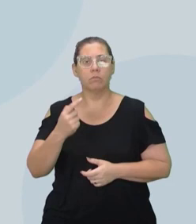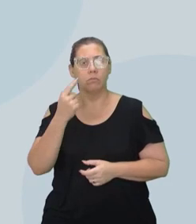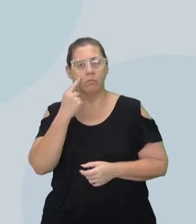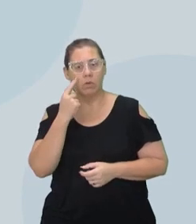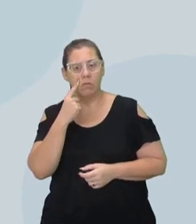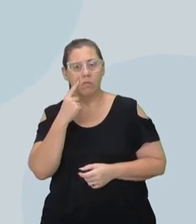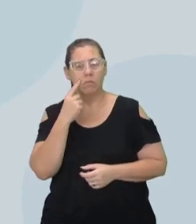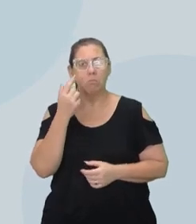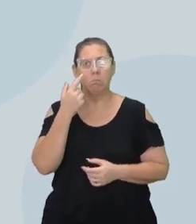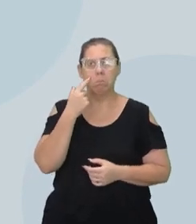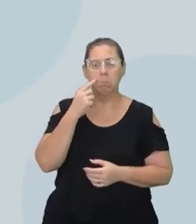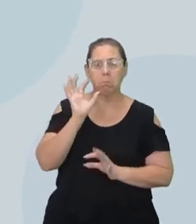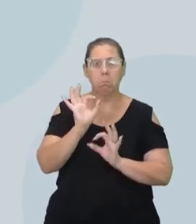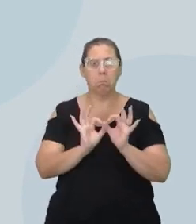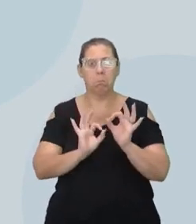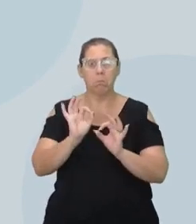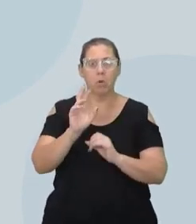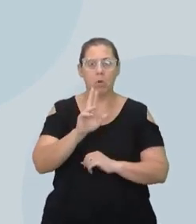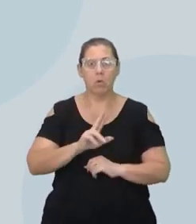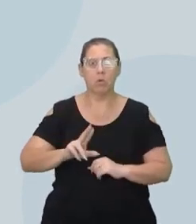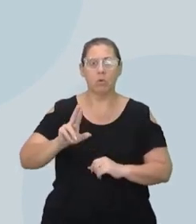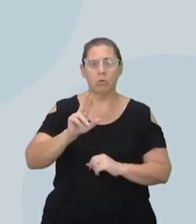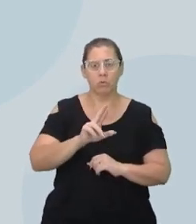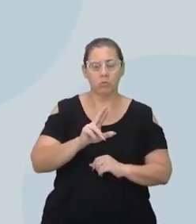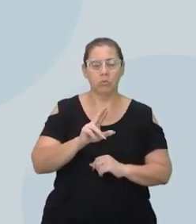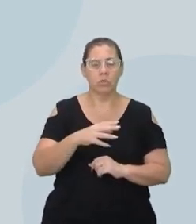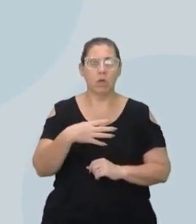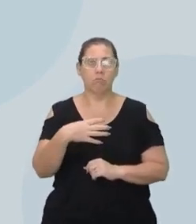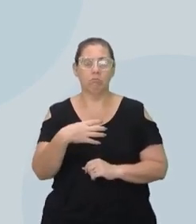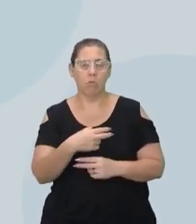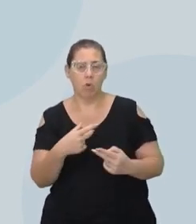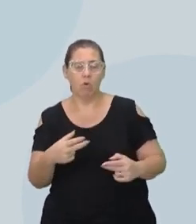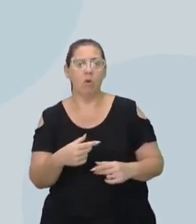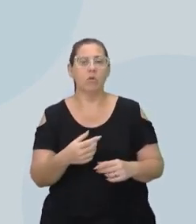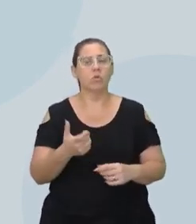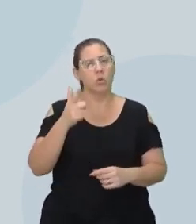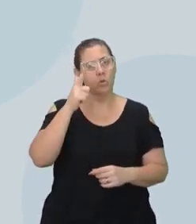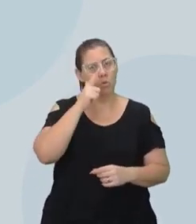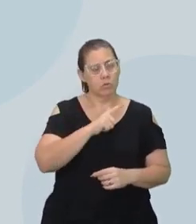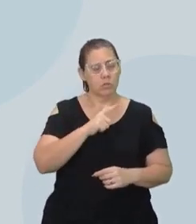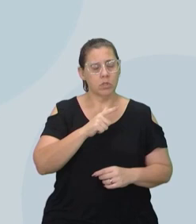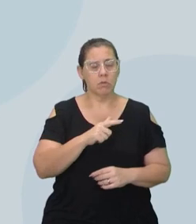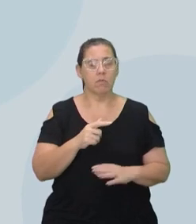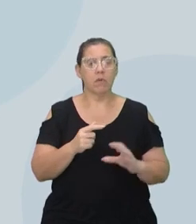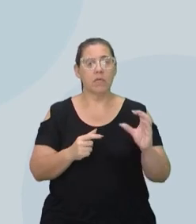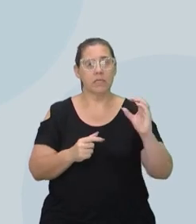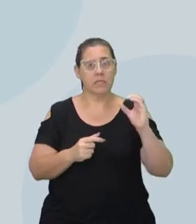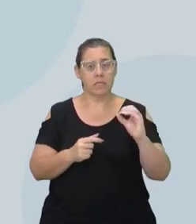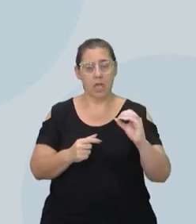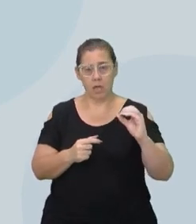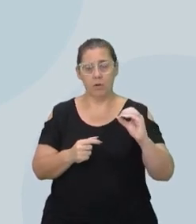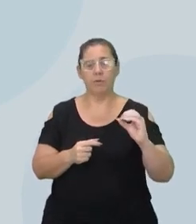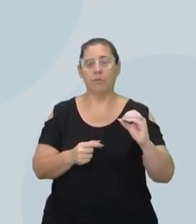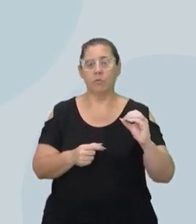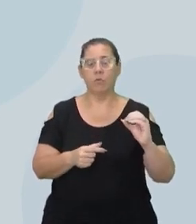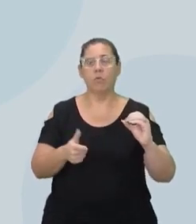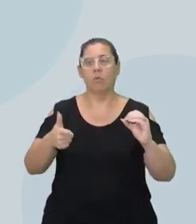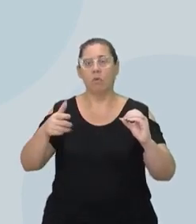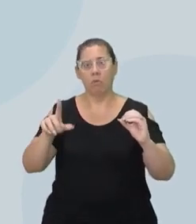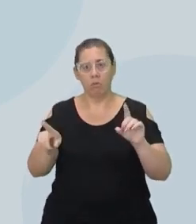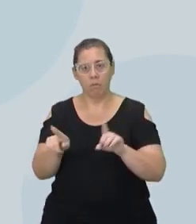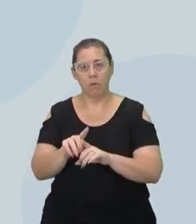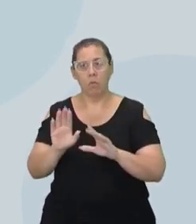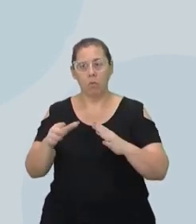Vamos escalonar, ou seja, usar operações de maneira que consigamos zerar alguns termos. Assim,